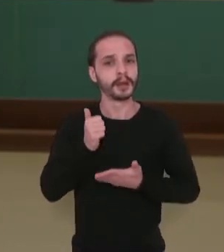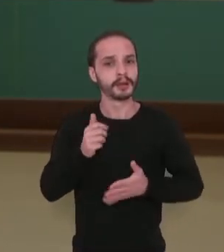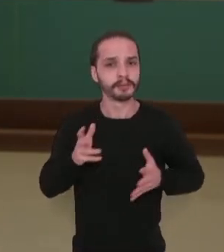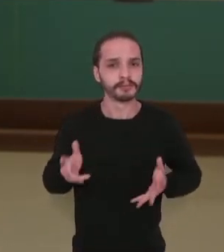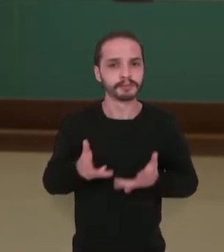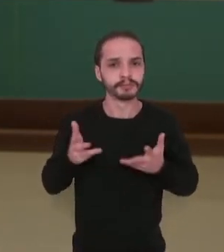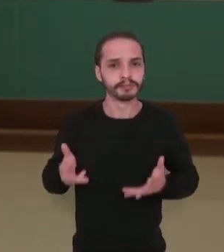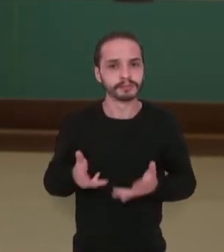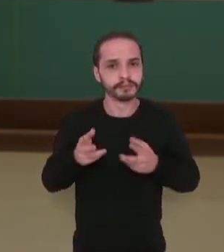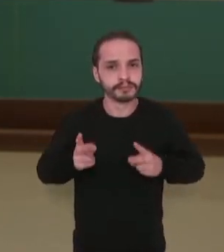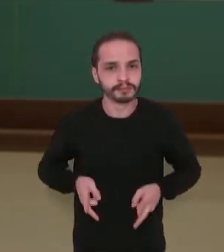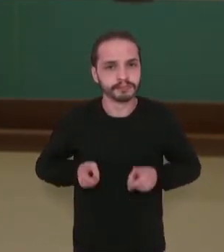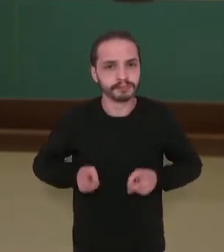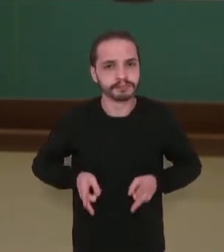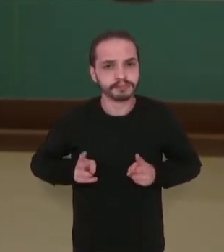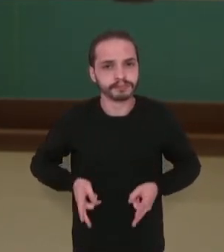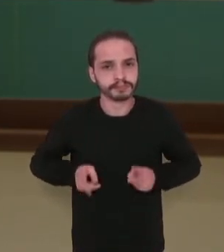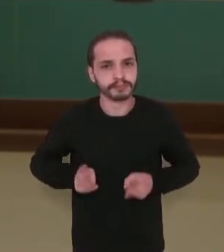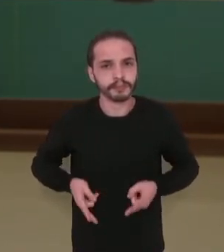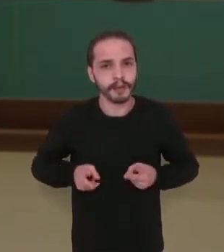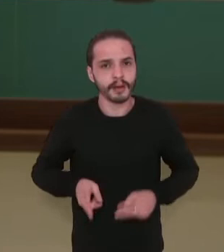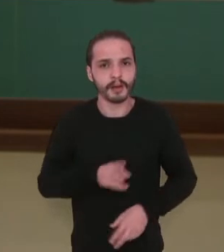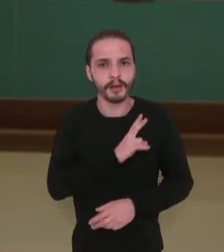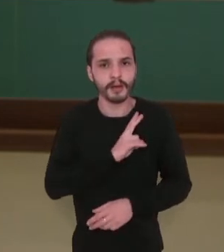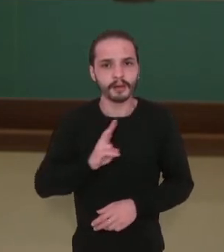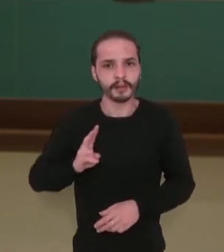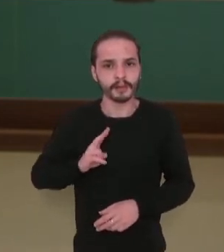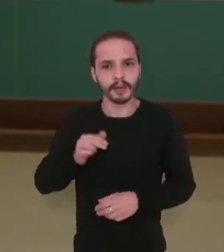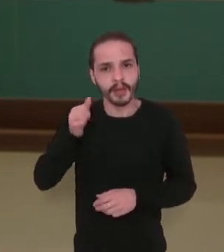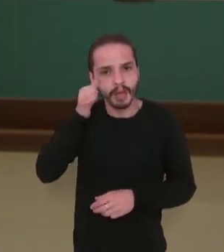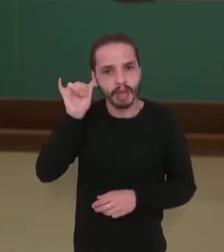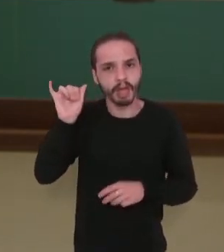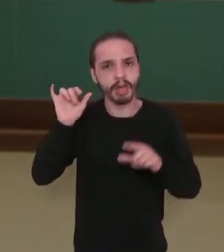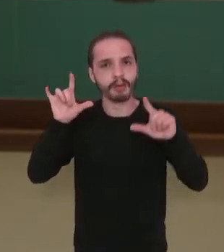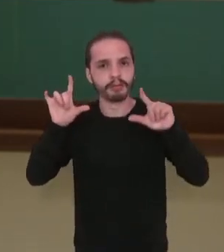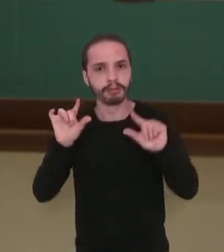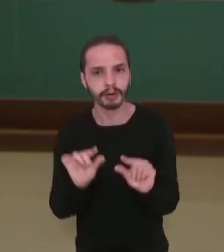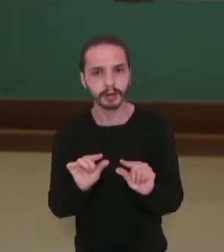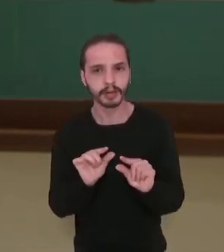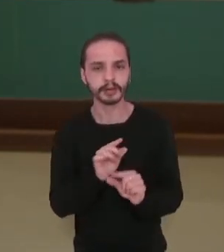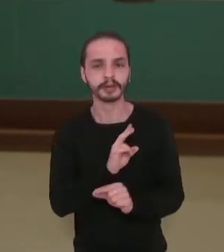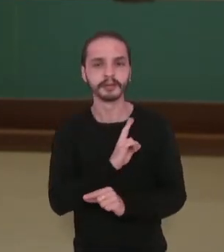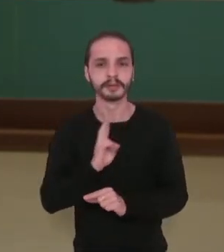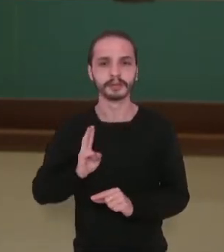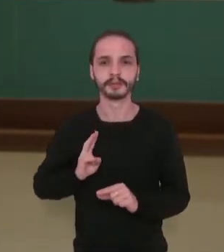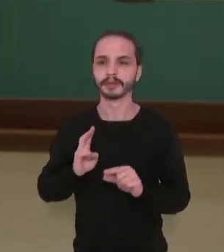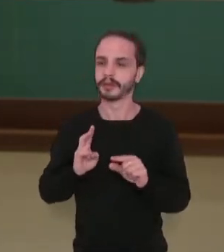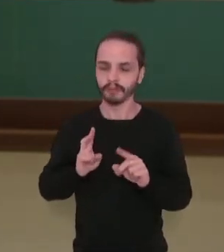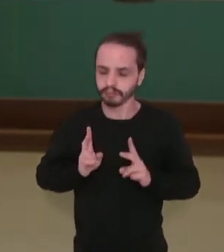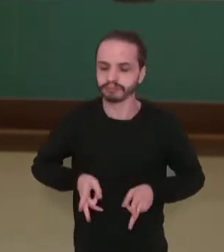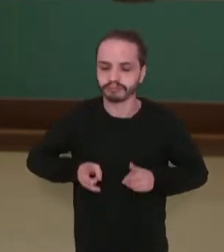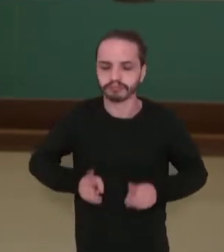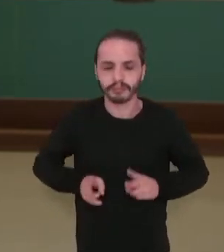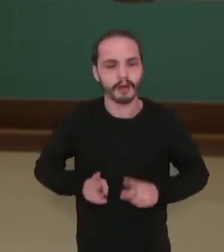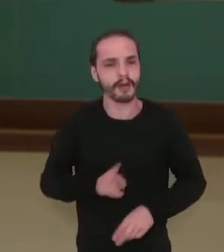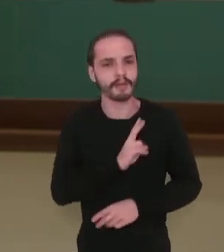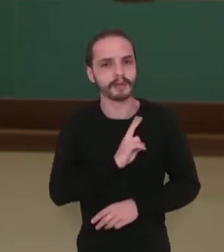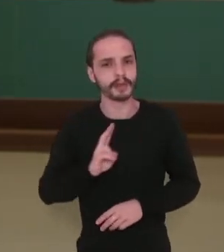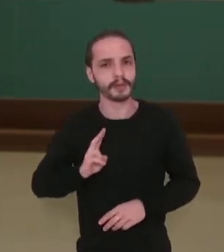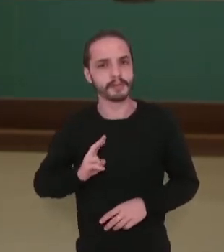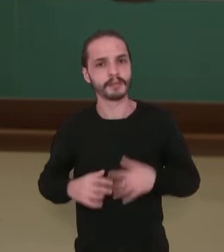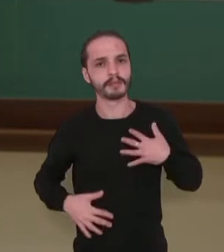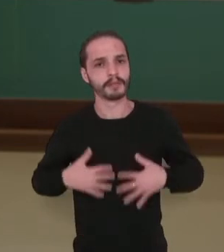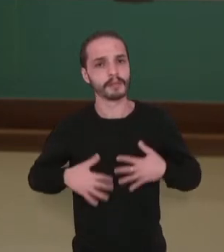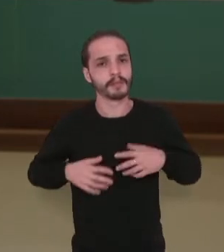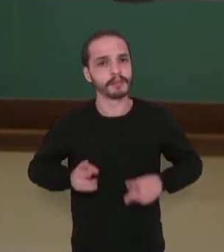na manutenção, na produção, para que não haja escassez dessas vitaminas, dessas substâncias no nosso organismo, ok? Então